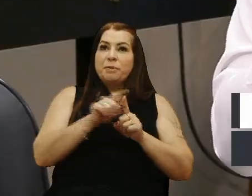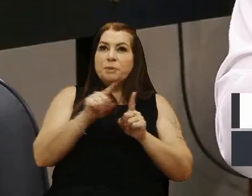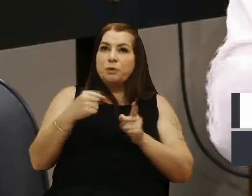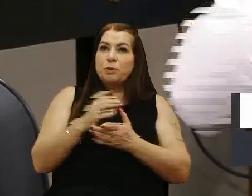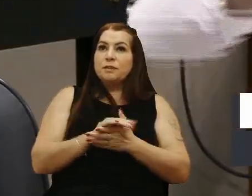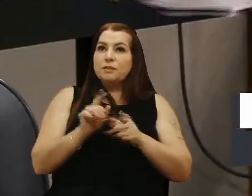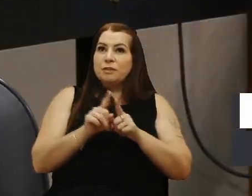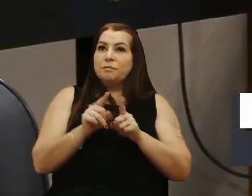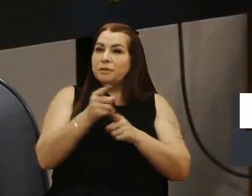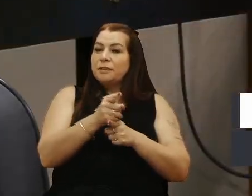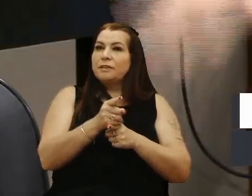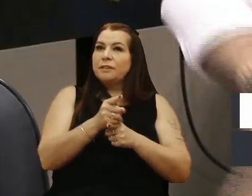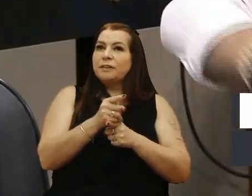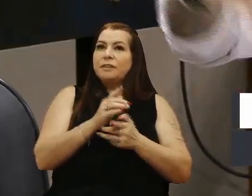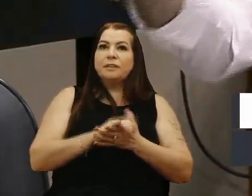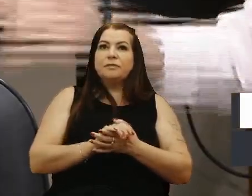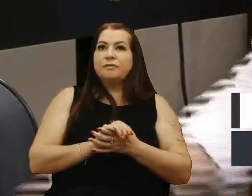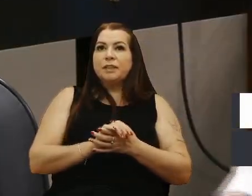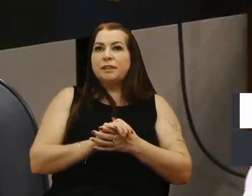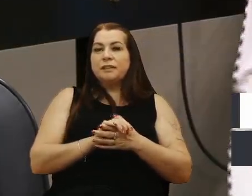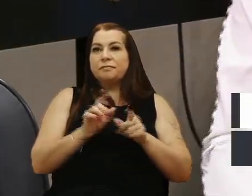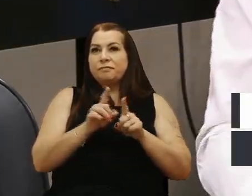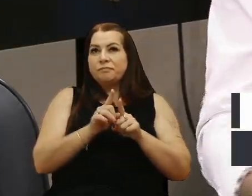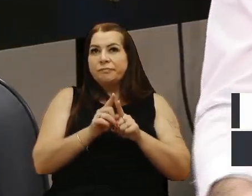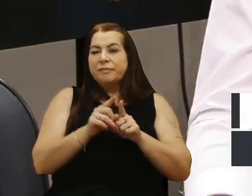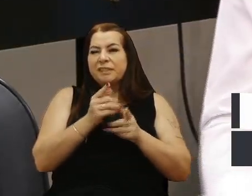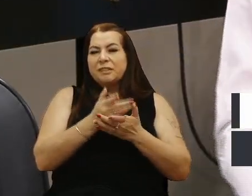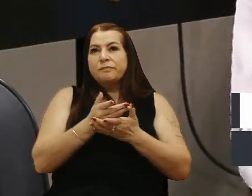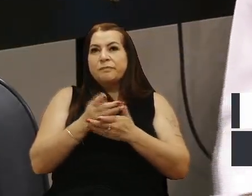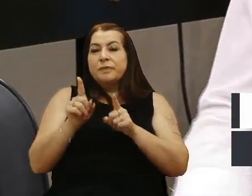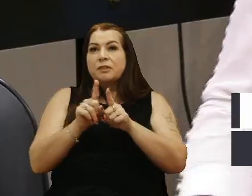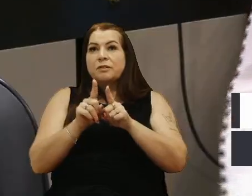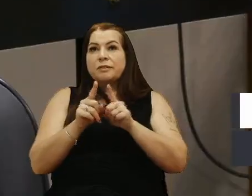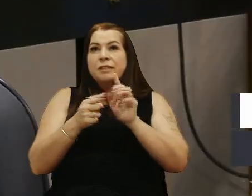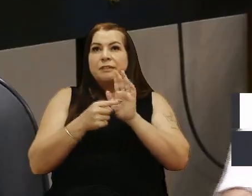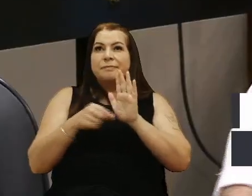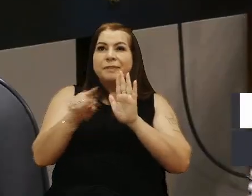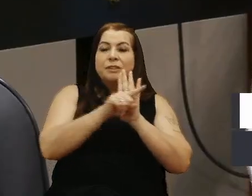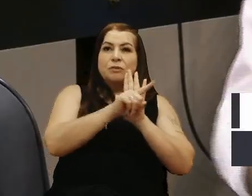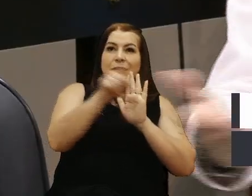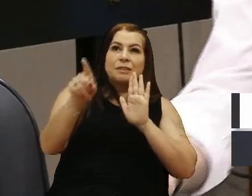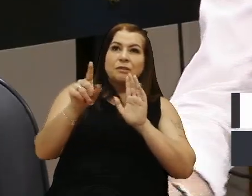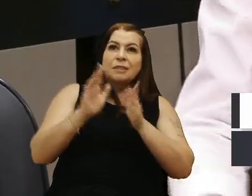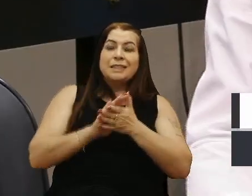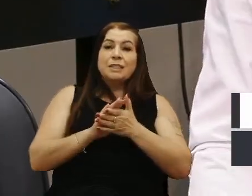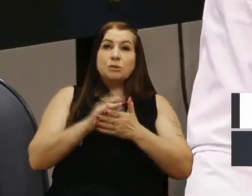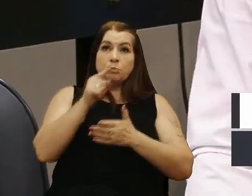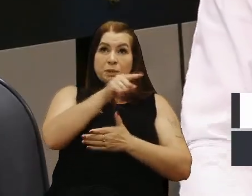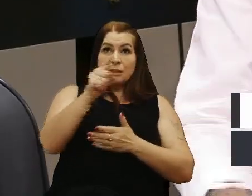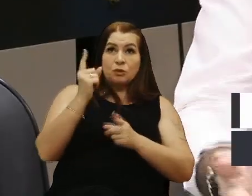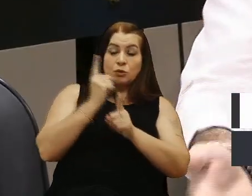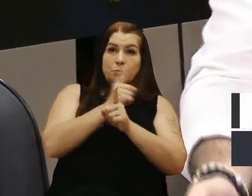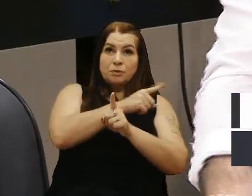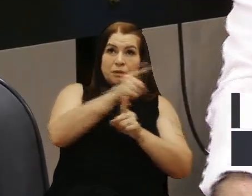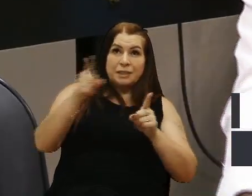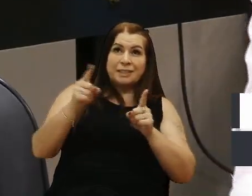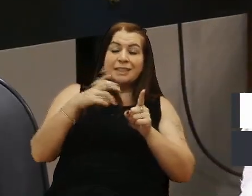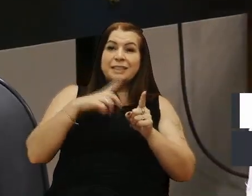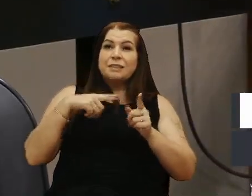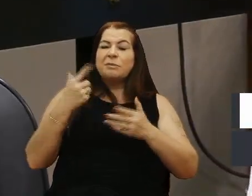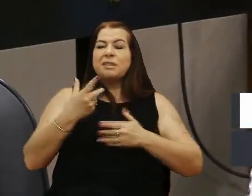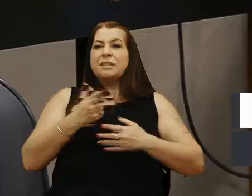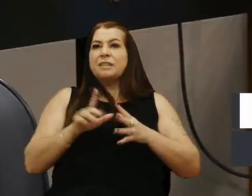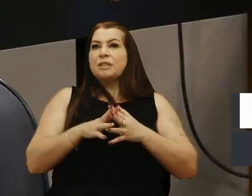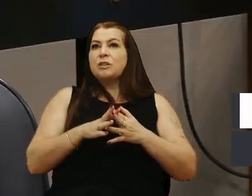para acontecer, que vão construir escola, que vão construir não sei o quê. Agora, chega agora, não tem dinheiro para nada, fica dessas desculpinhas de sempre. A gente está cansado